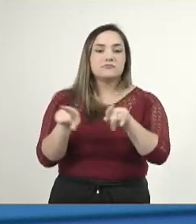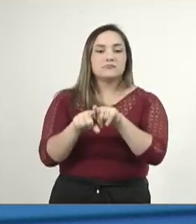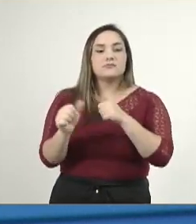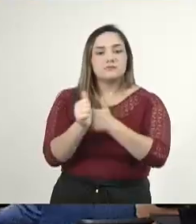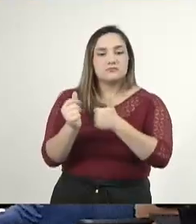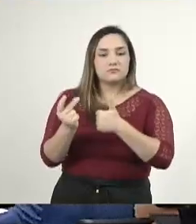Obrigado.